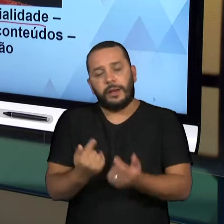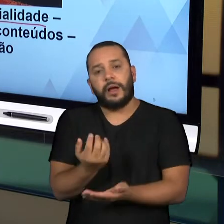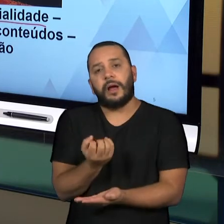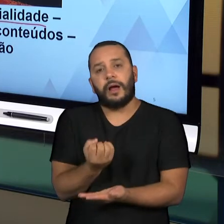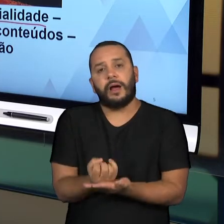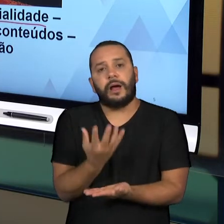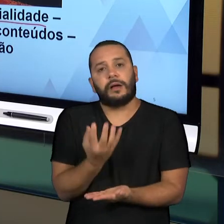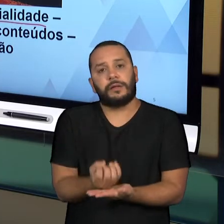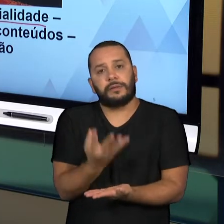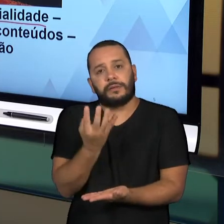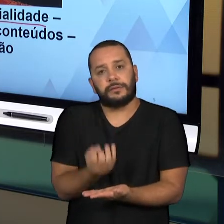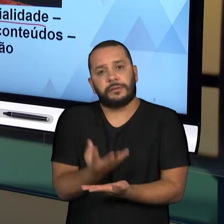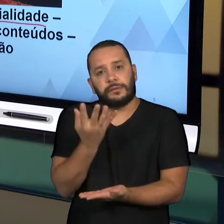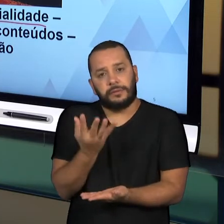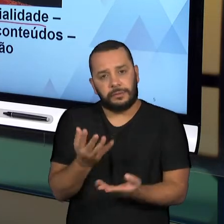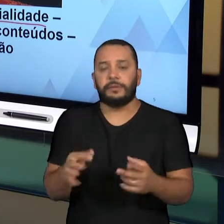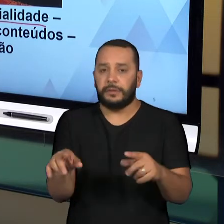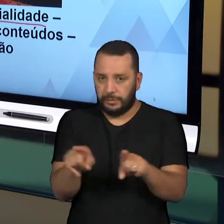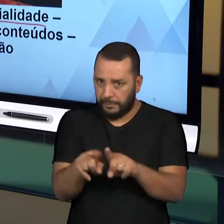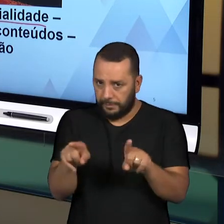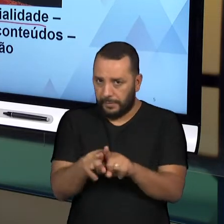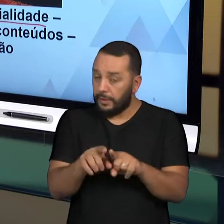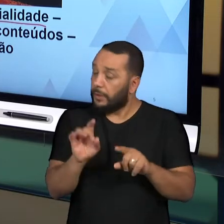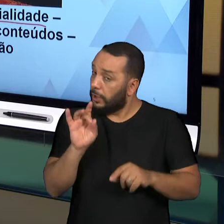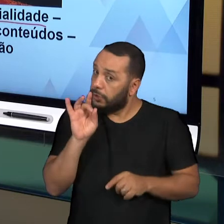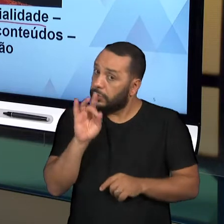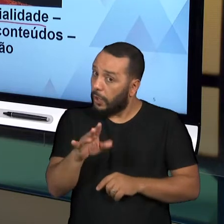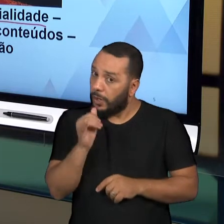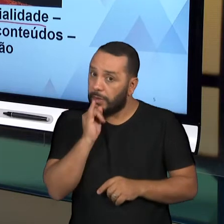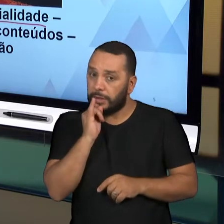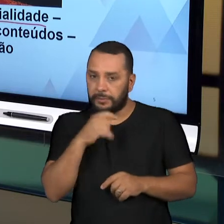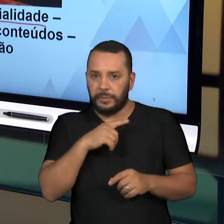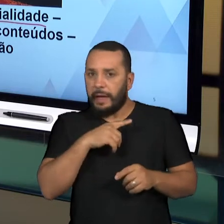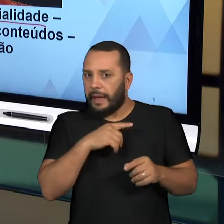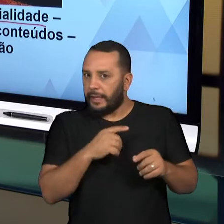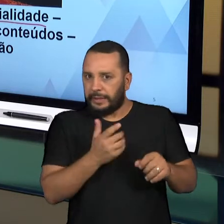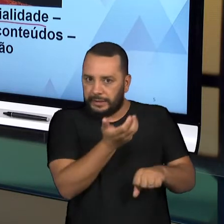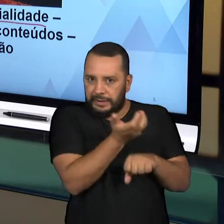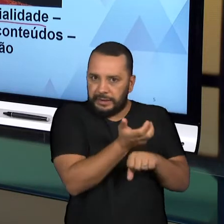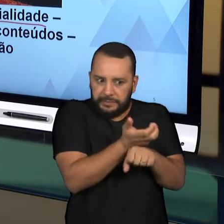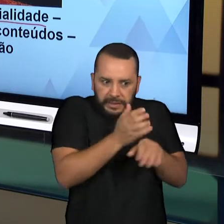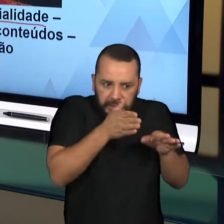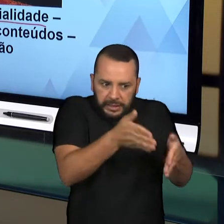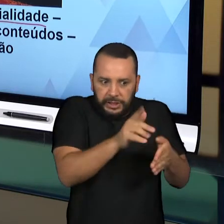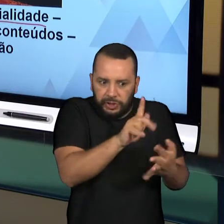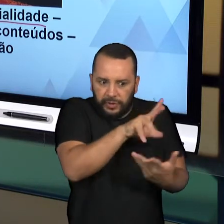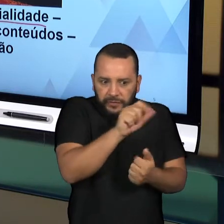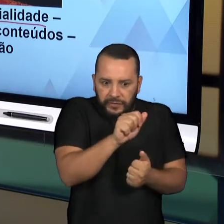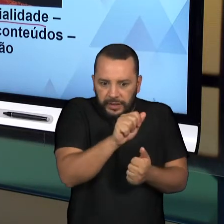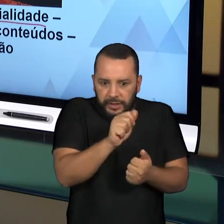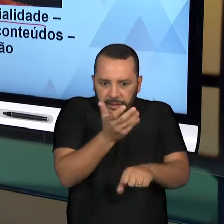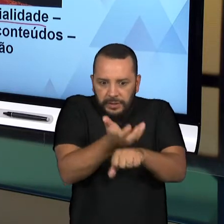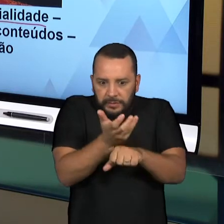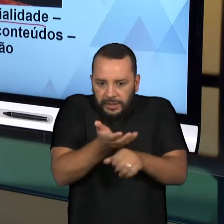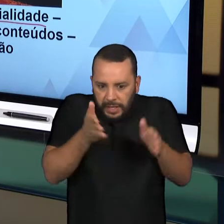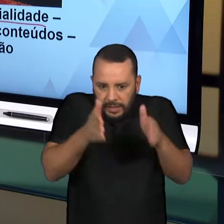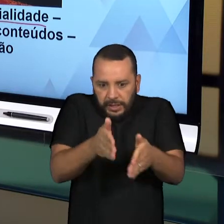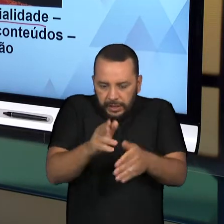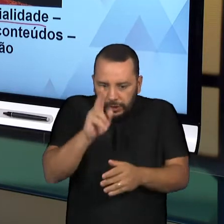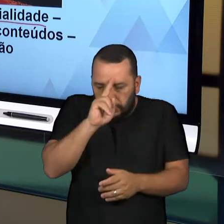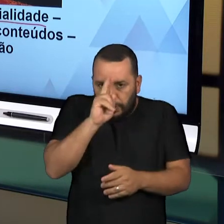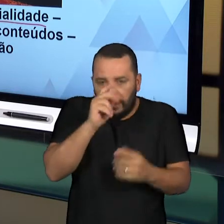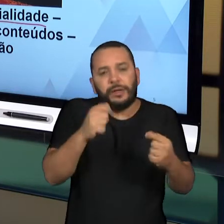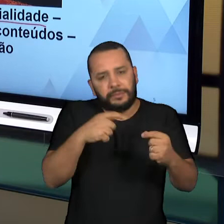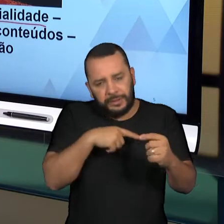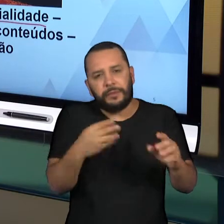atividades não centradas apenas em disciplinas específicas mas que contribui também para alfabetização do estudante né